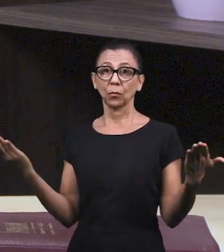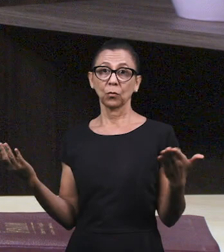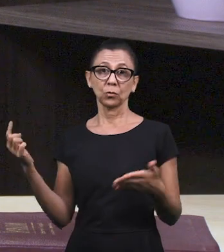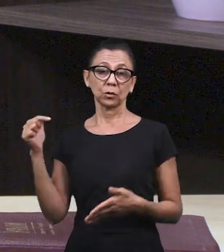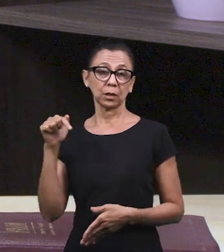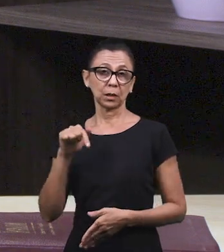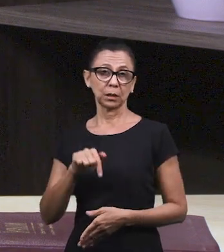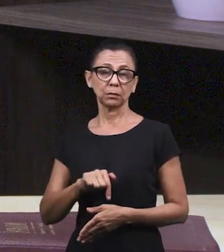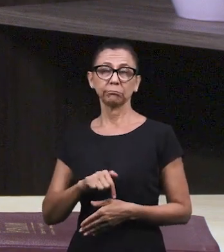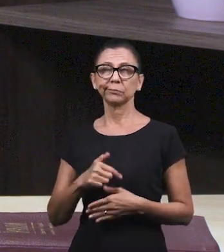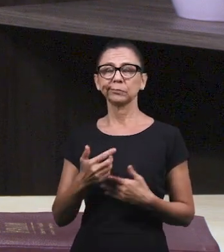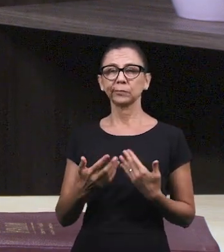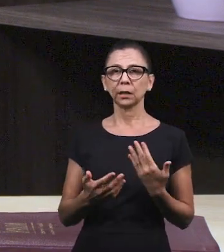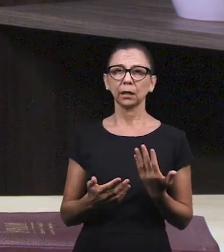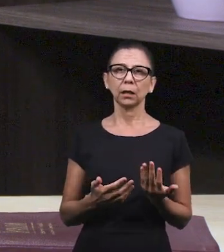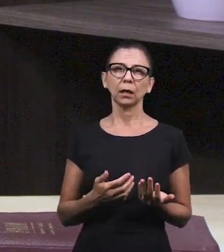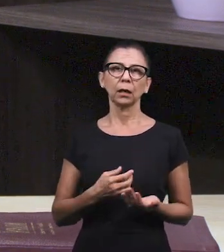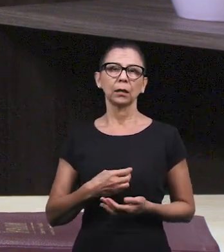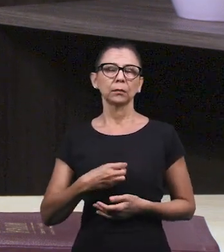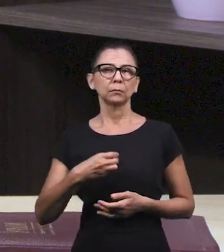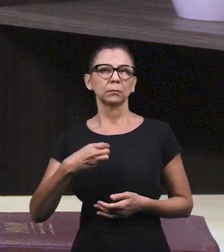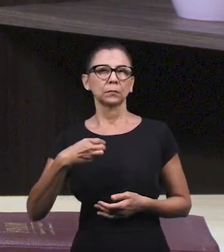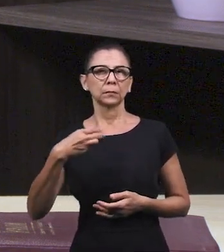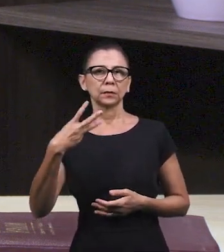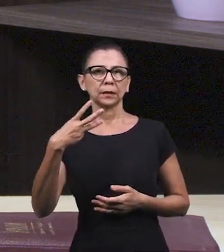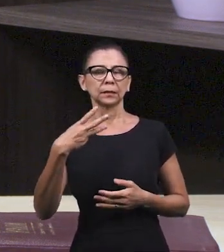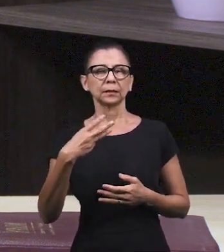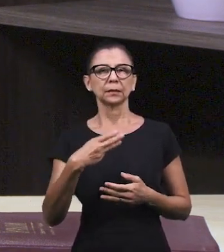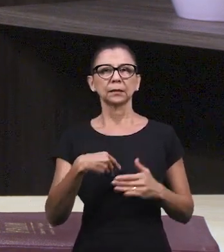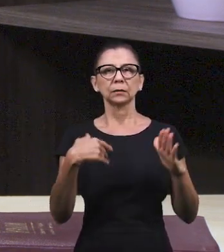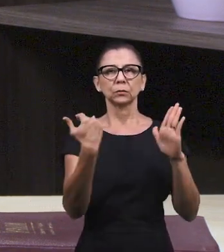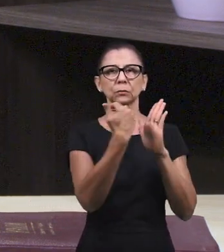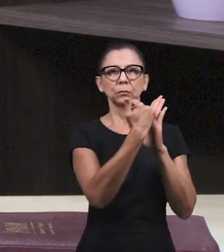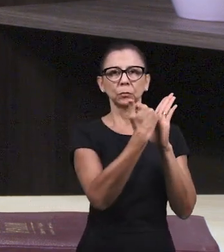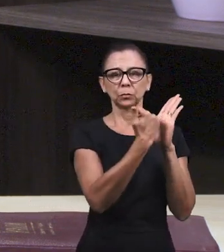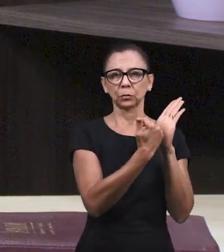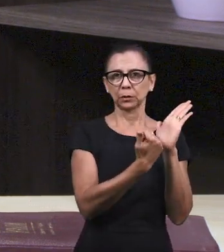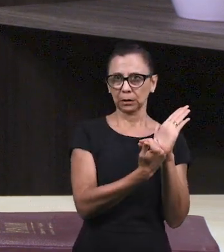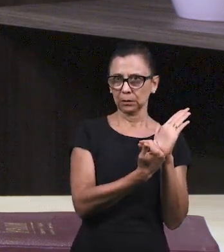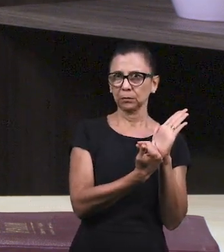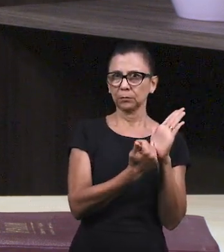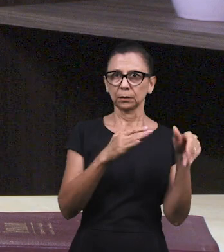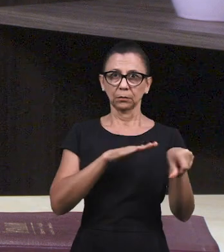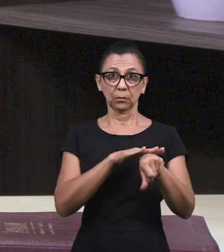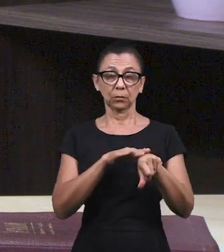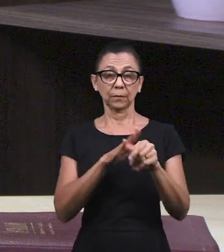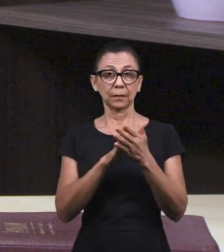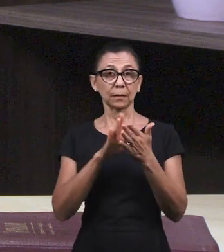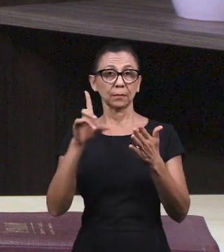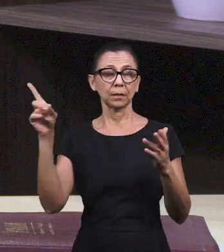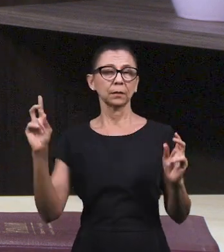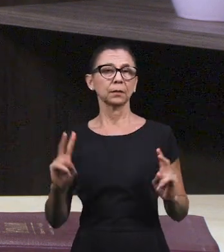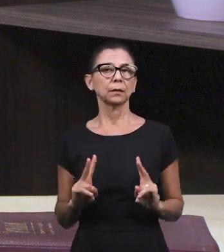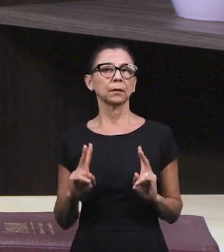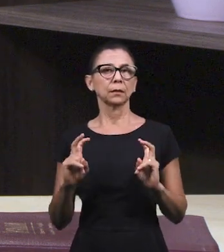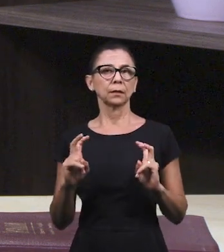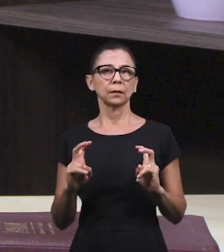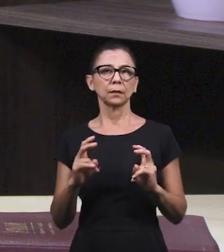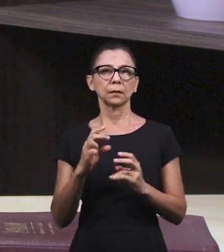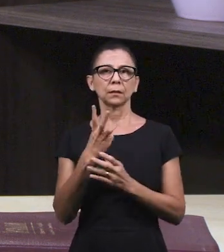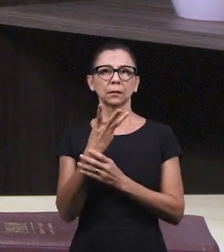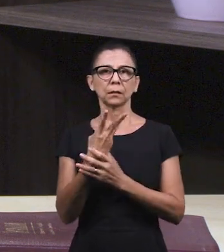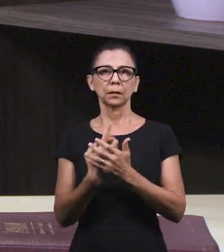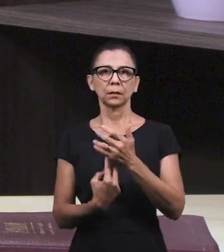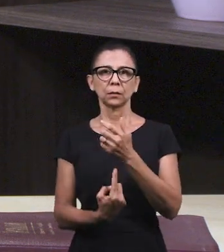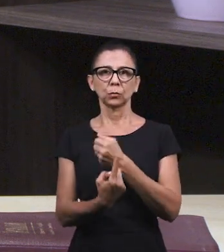nós estamos aqui no terceiro bloco, na terceira edição do programa Conversas Bíblicas sobre o tema